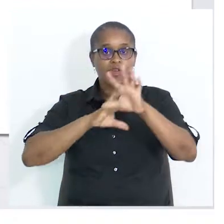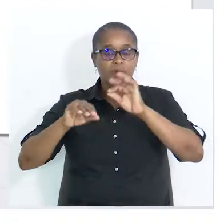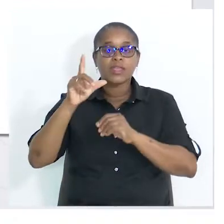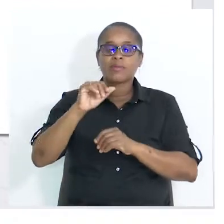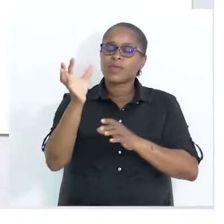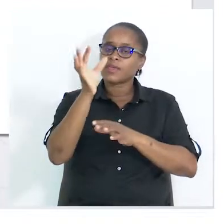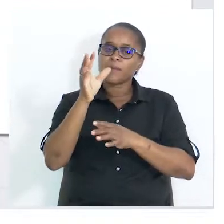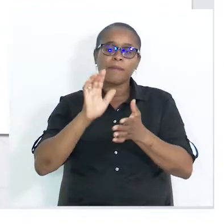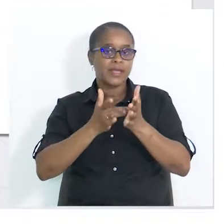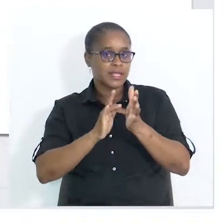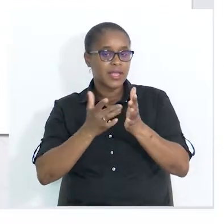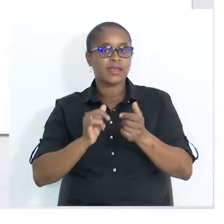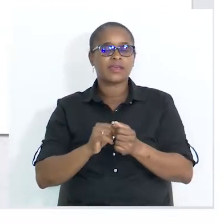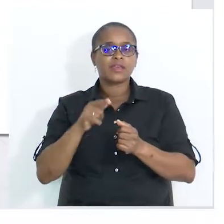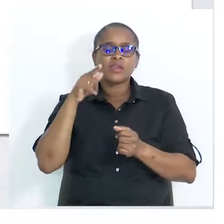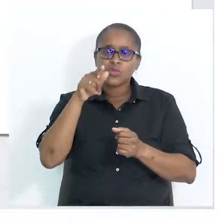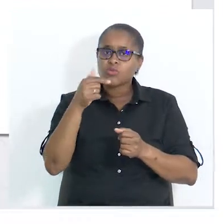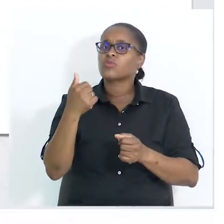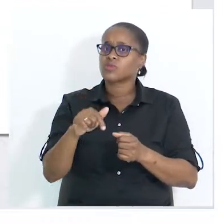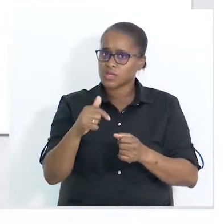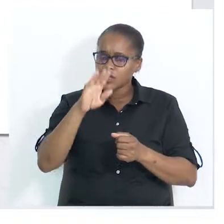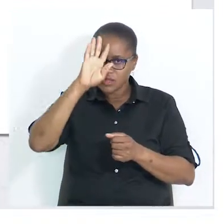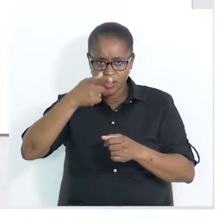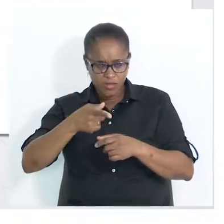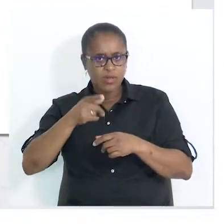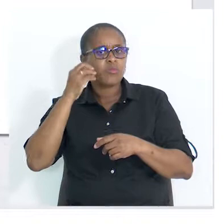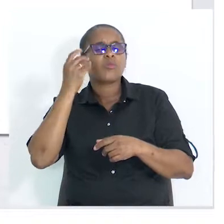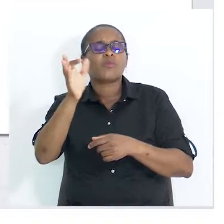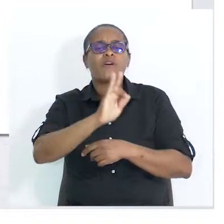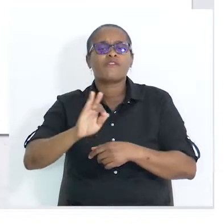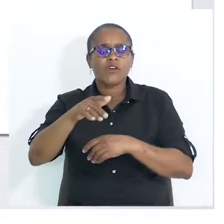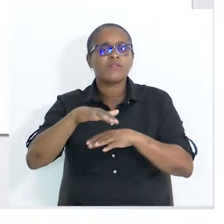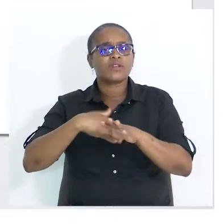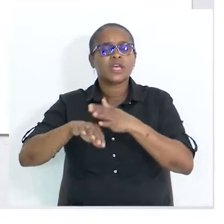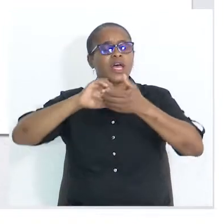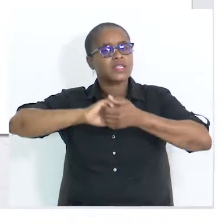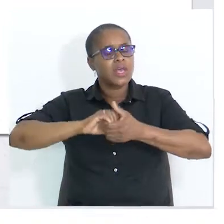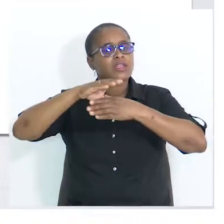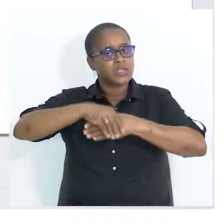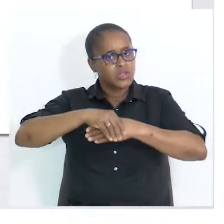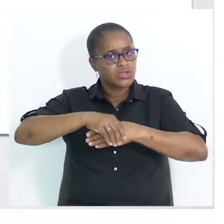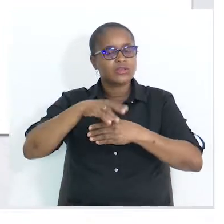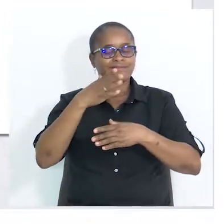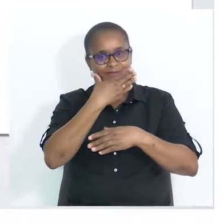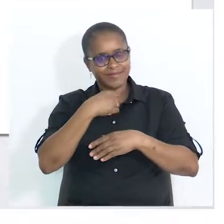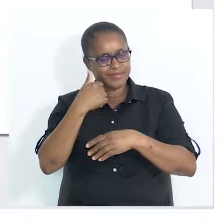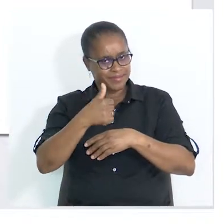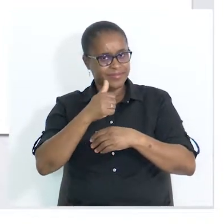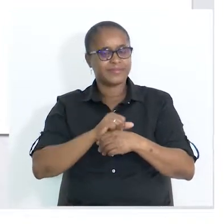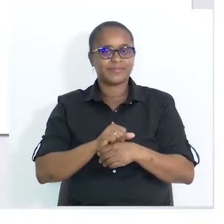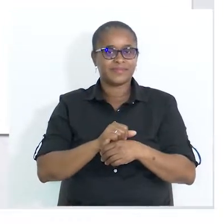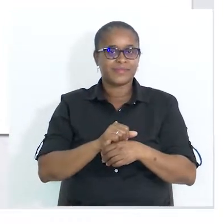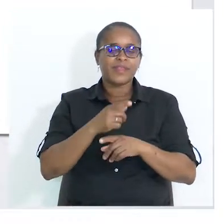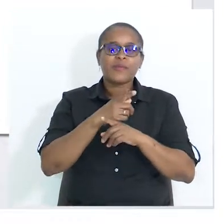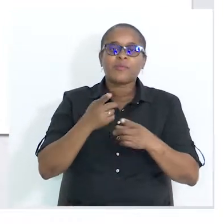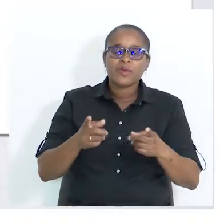variedade brasileira. Daí que tu deves ter dado conta da forma como introduzi a saudação. Galera, beleza? Por